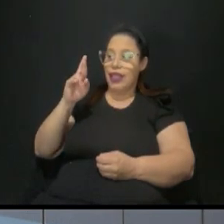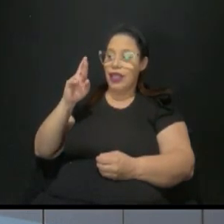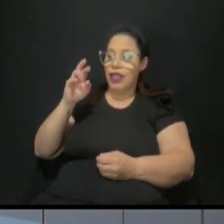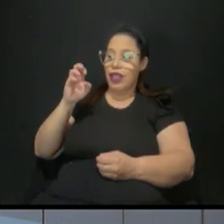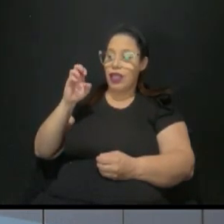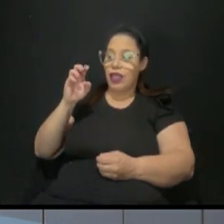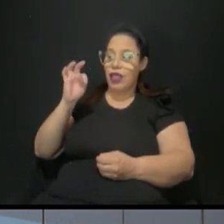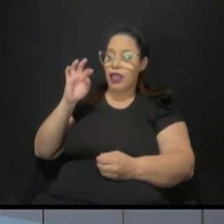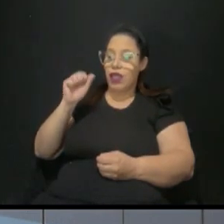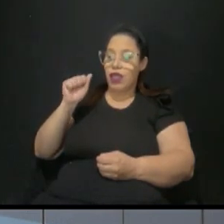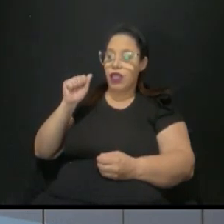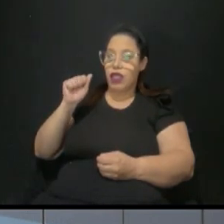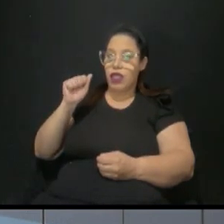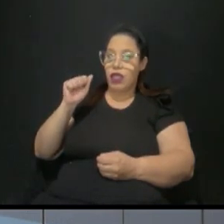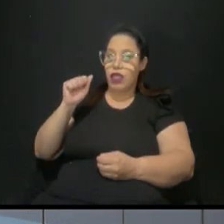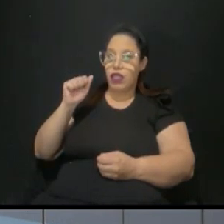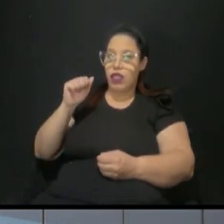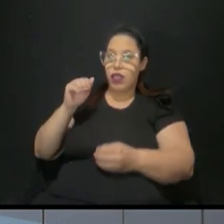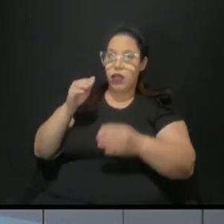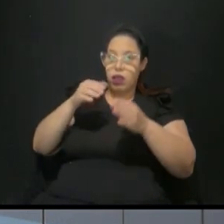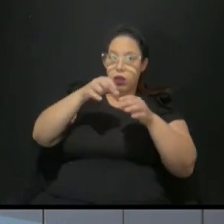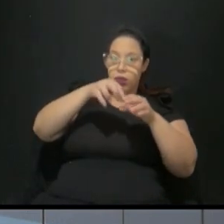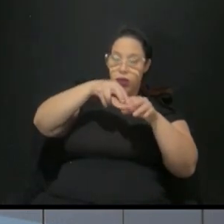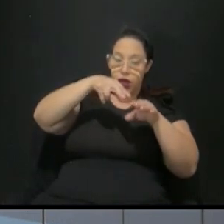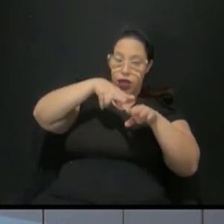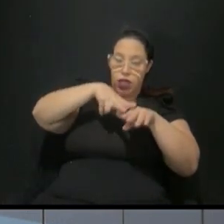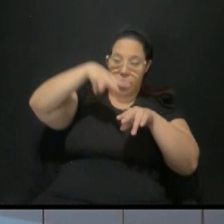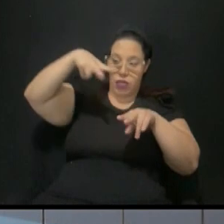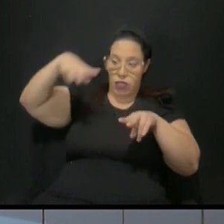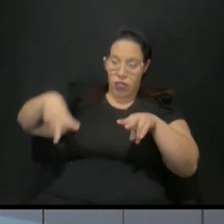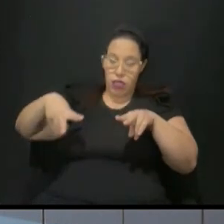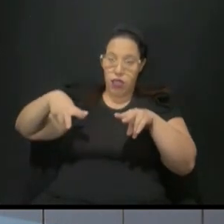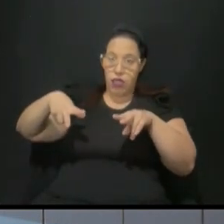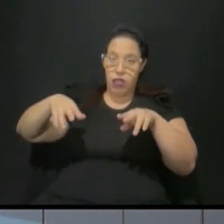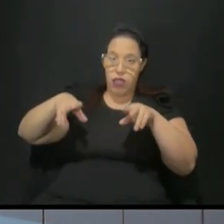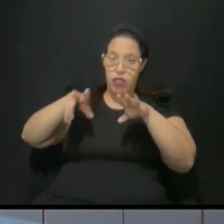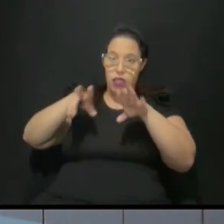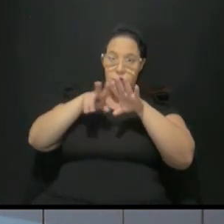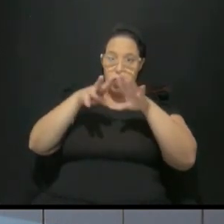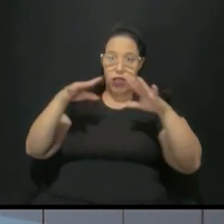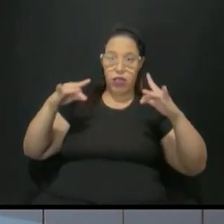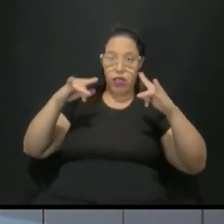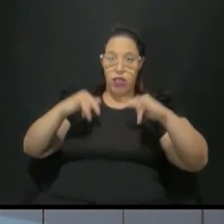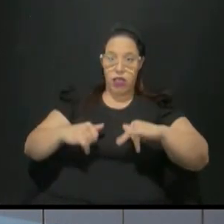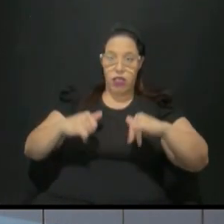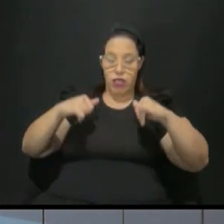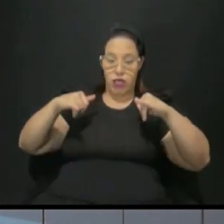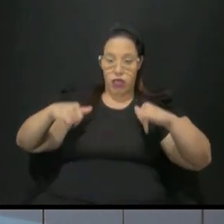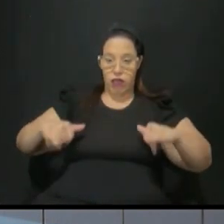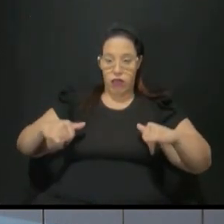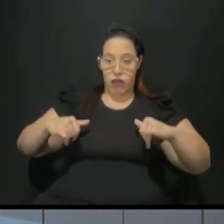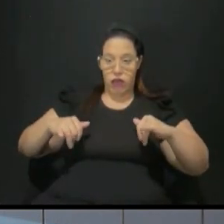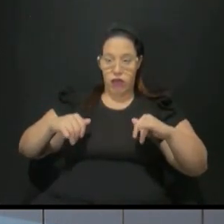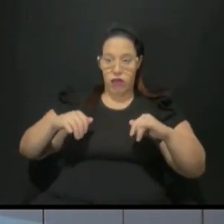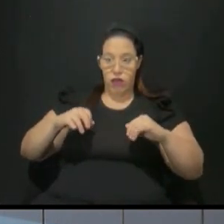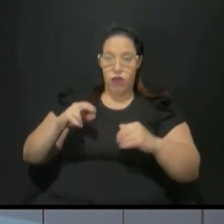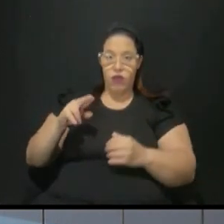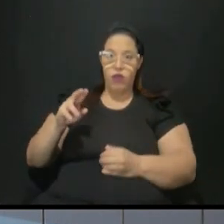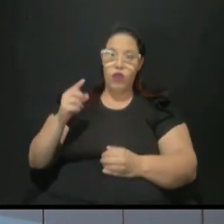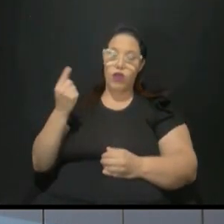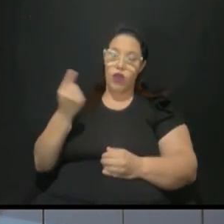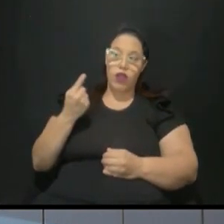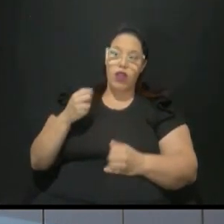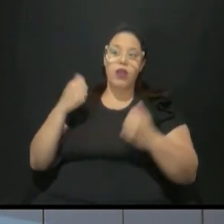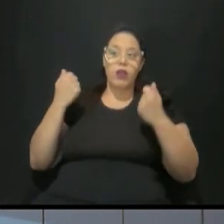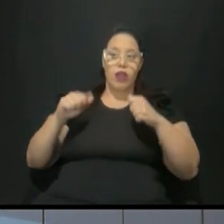para sair da cama dele de manhã. Tá. Porque ele não vai conseguir sair da cama para a cadeira de rodas de maneira autônoma, ele vai precisar de um auxiliar, ou um